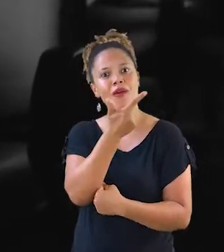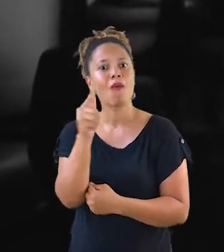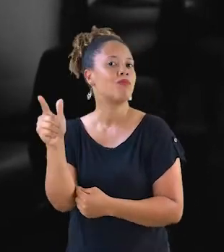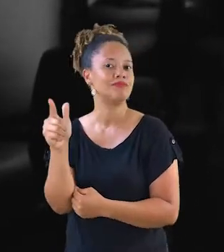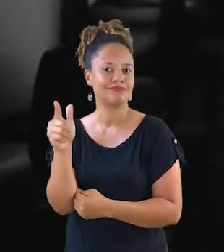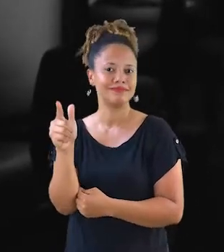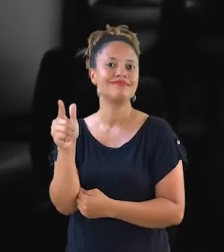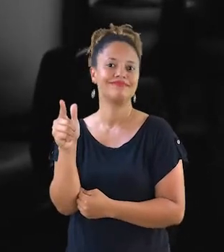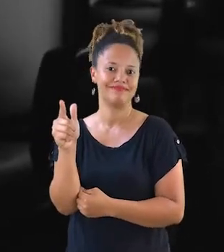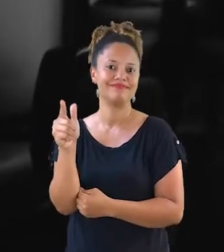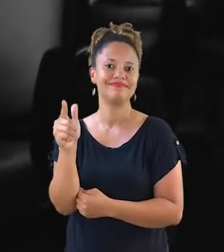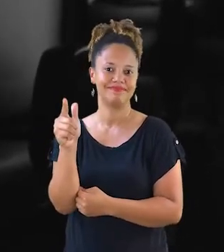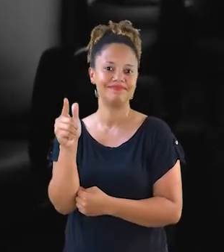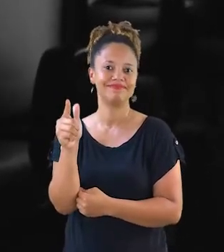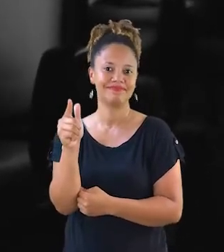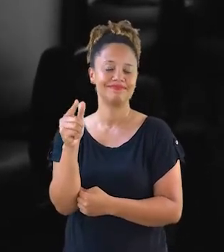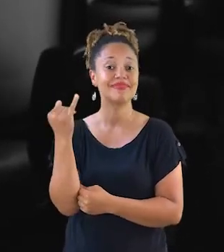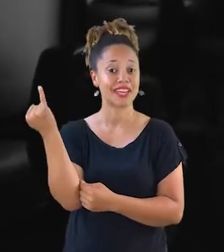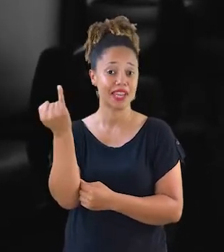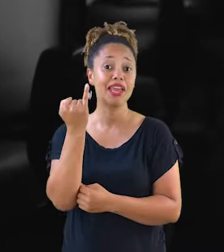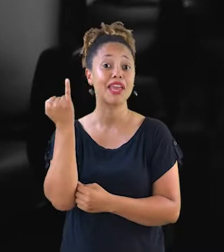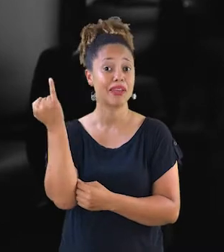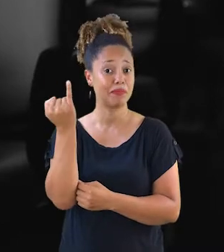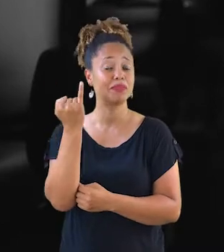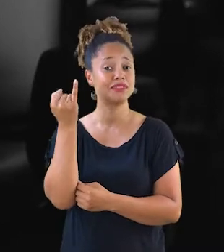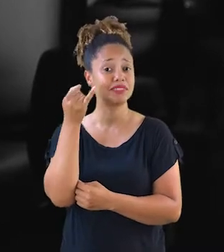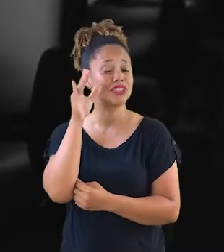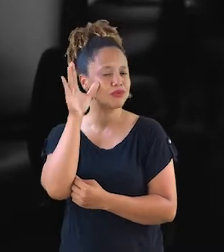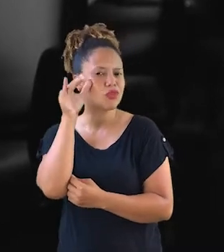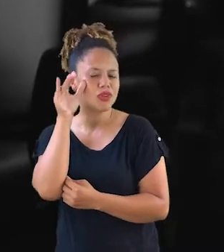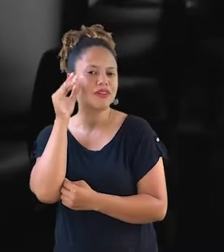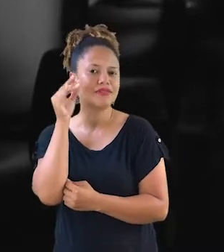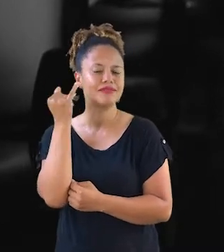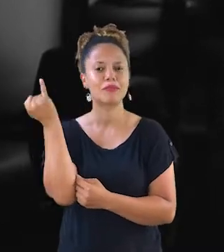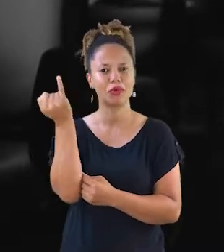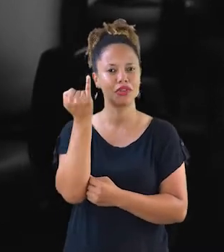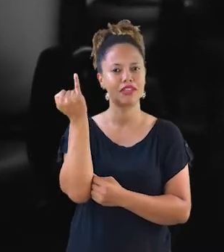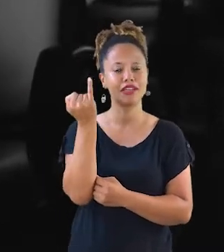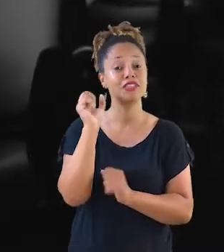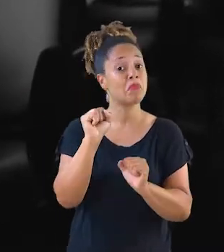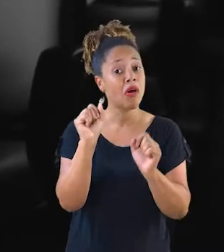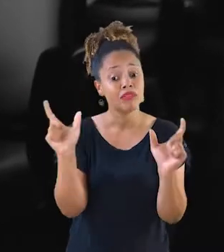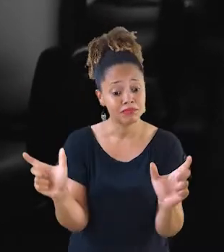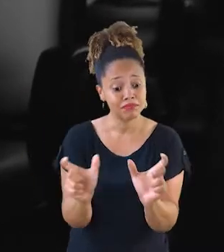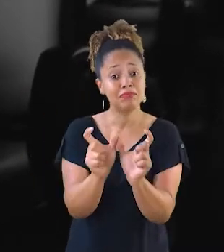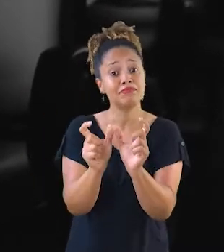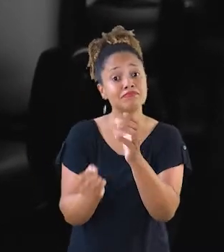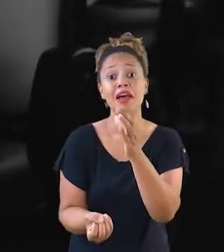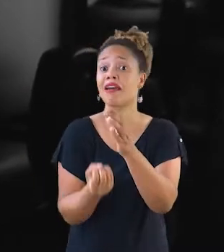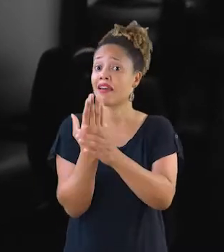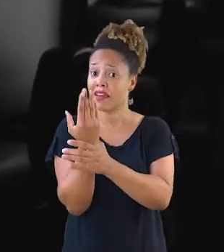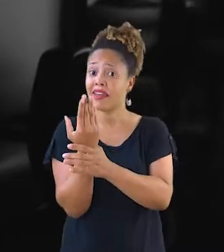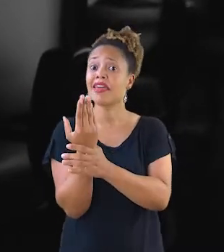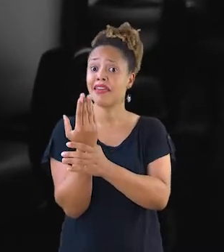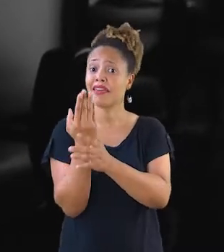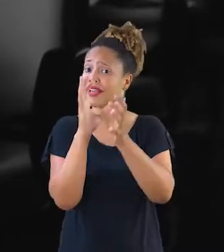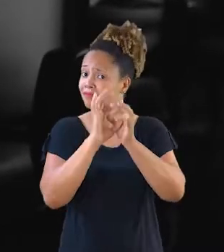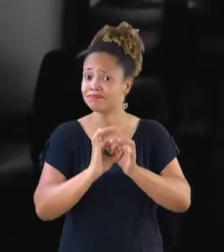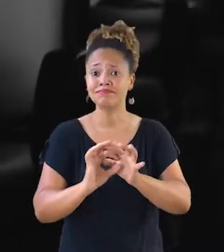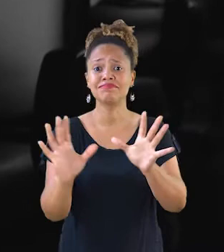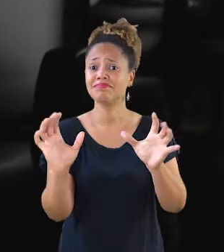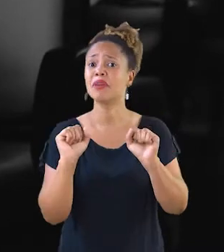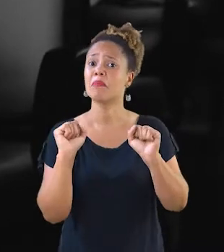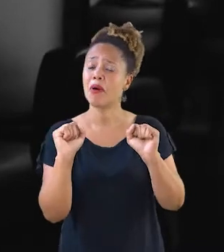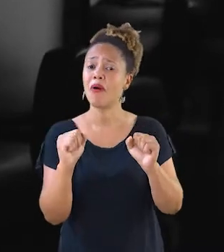né? Eu faço uma outra leitura, que é muito mais, para mim, interessante, que é a parte de você poder improvisar, de você poder brincar, de você poder brincar com